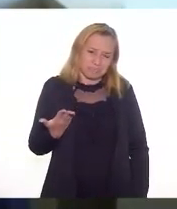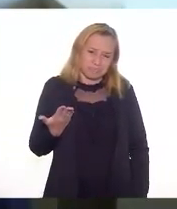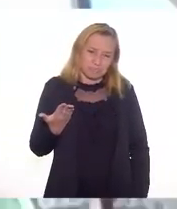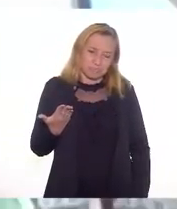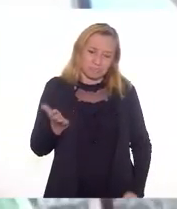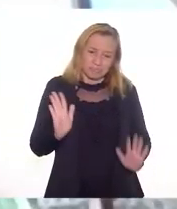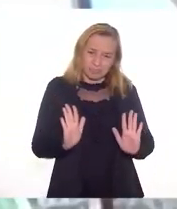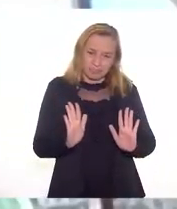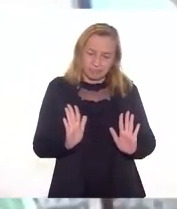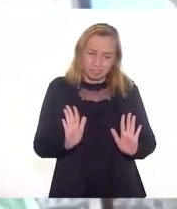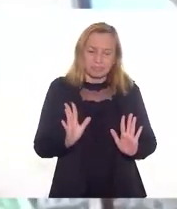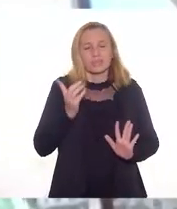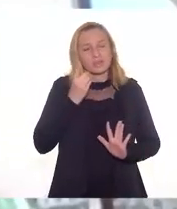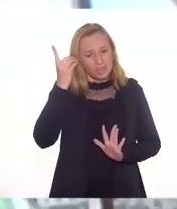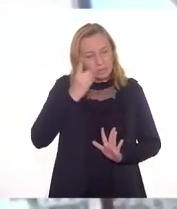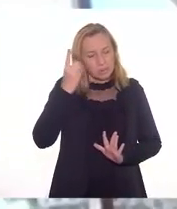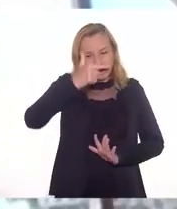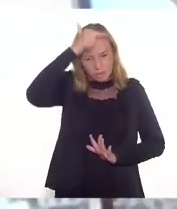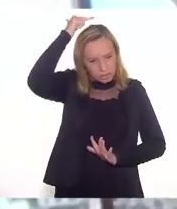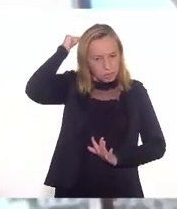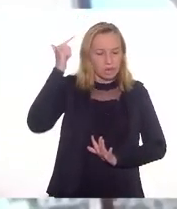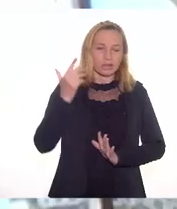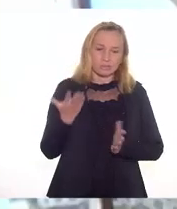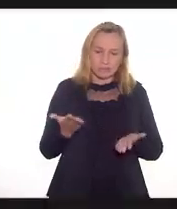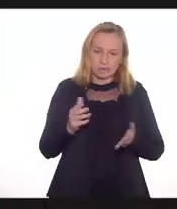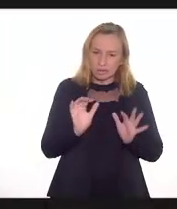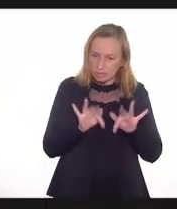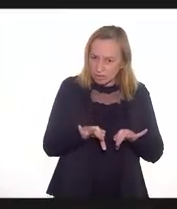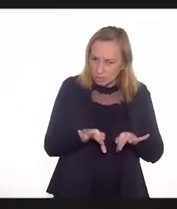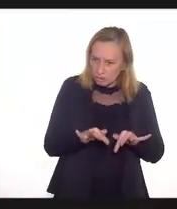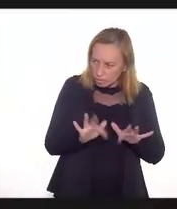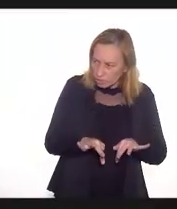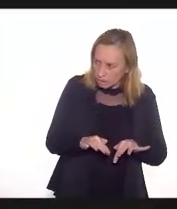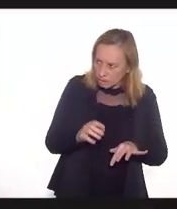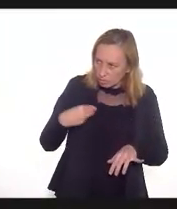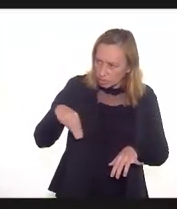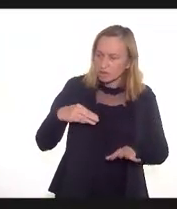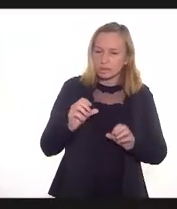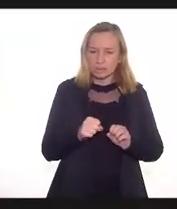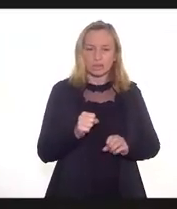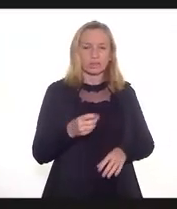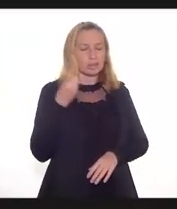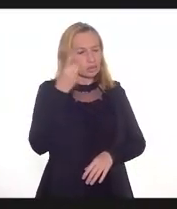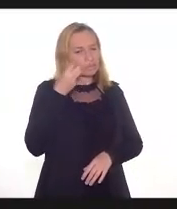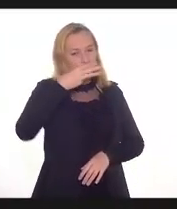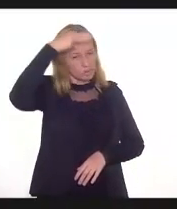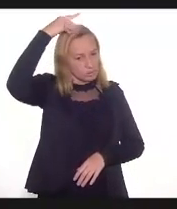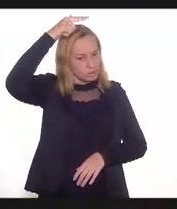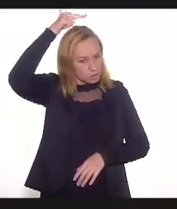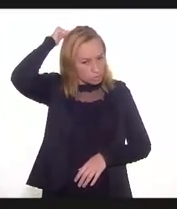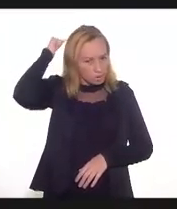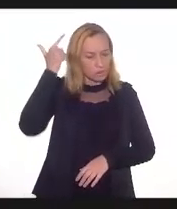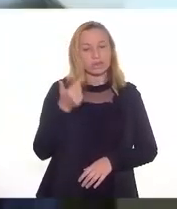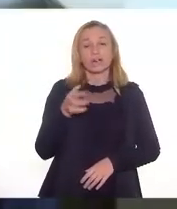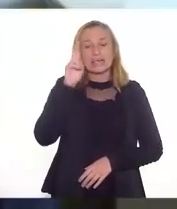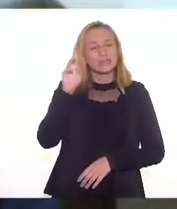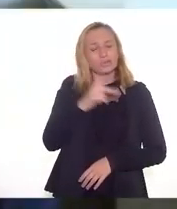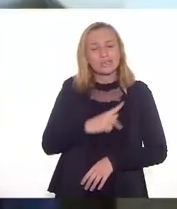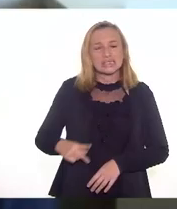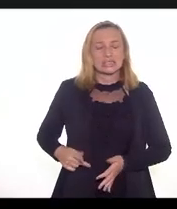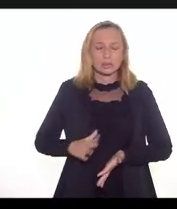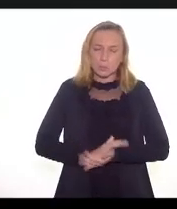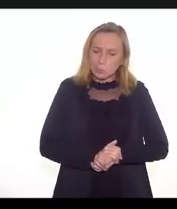Sim. Deputado Luiz Paulo, Mink, se encerrou? Encerrei. Posso passar a palavra? Deputado Luiz Paulo. Claro. Senhor presidente,